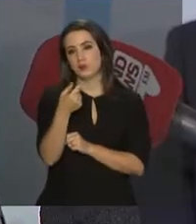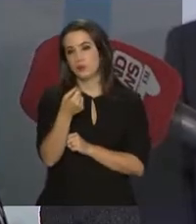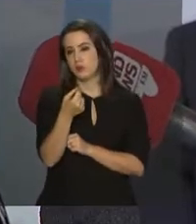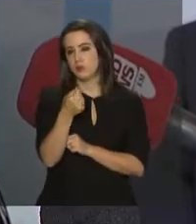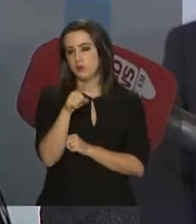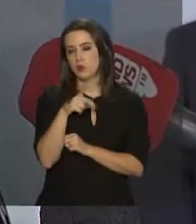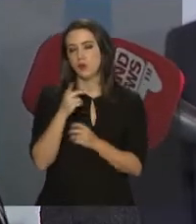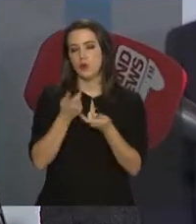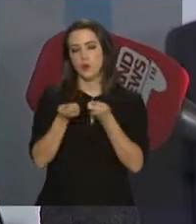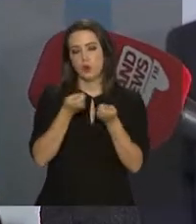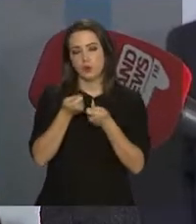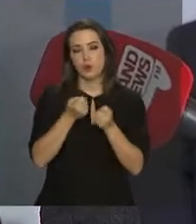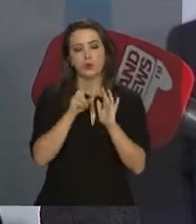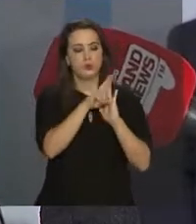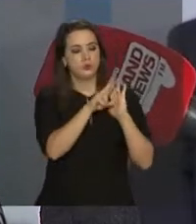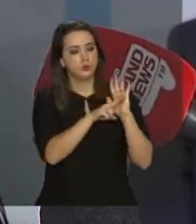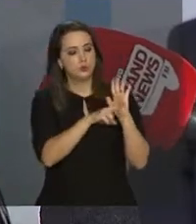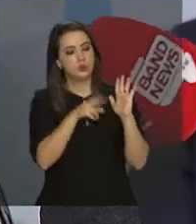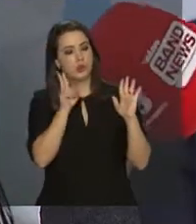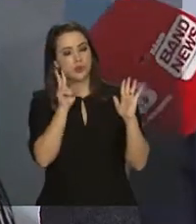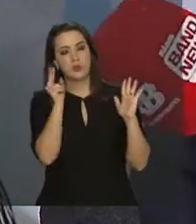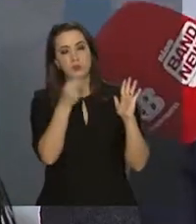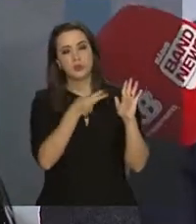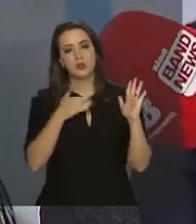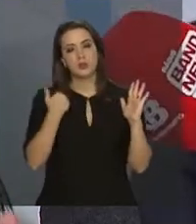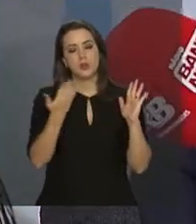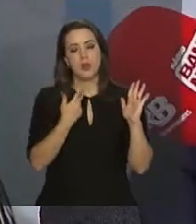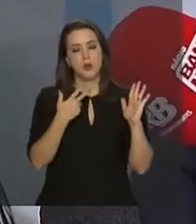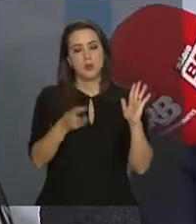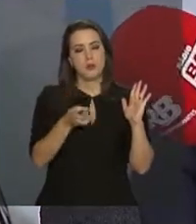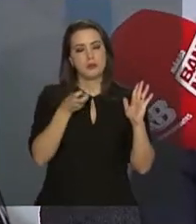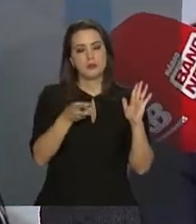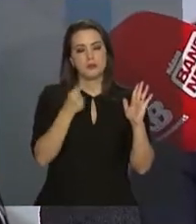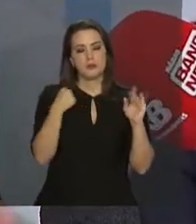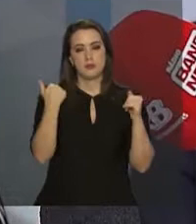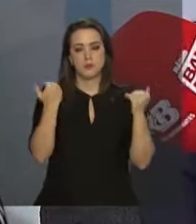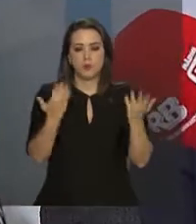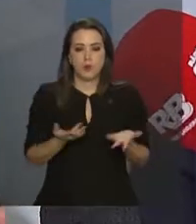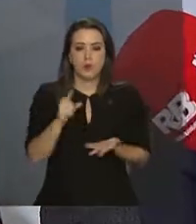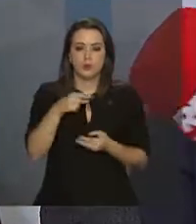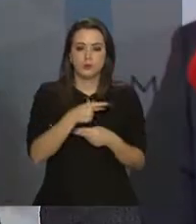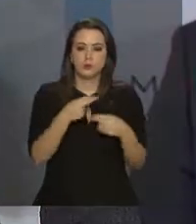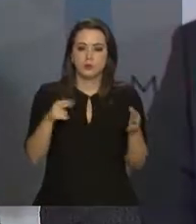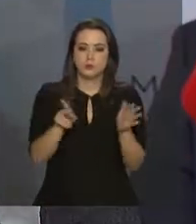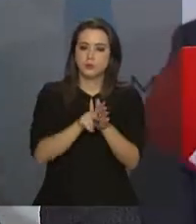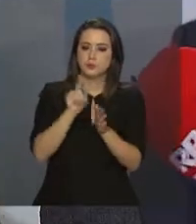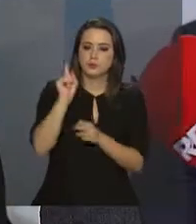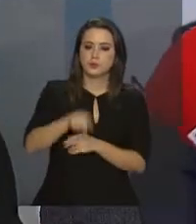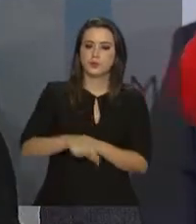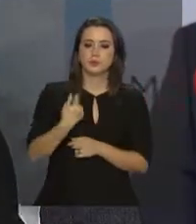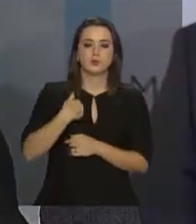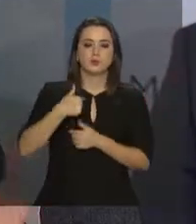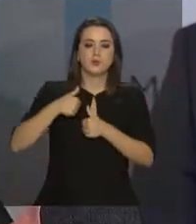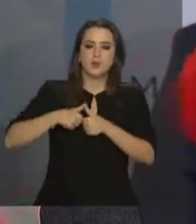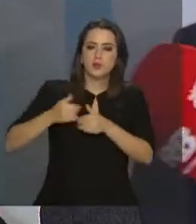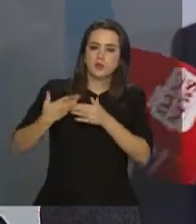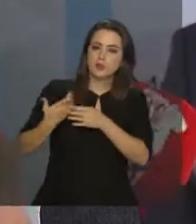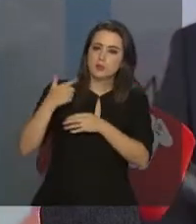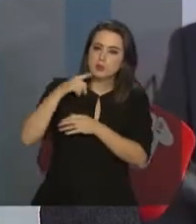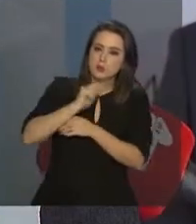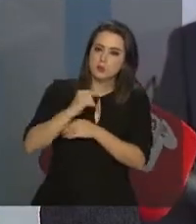e aí nesse primeiro levantamento identifica se aqueles produtos que estão alcançando